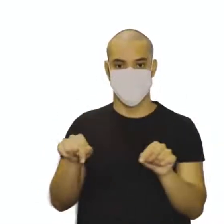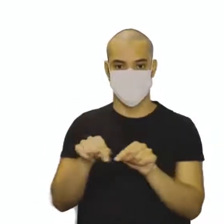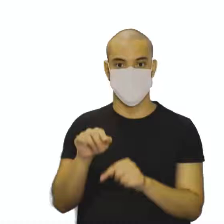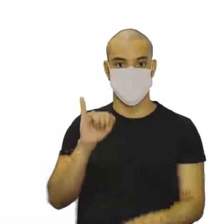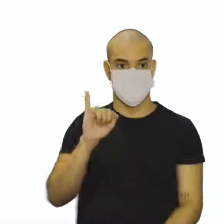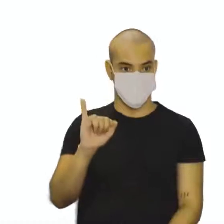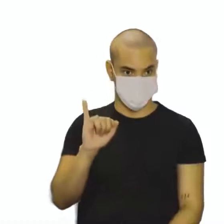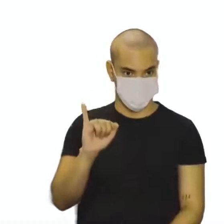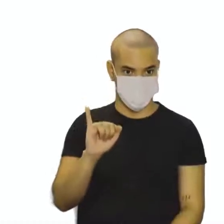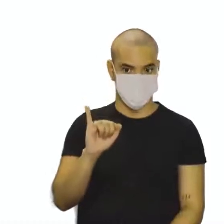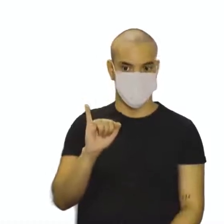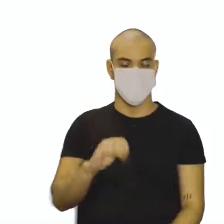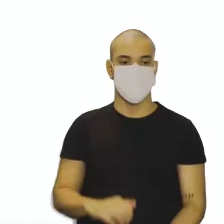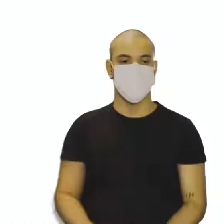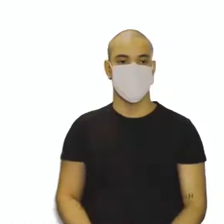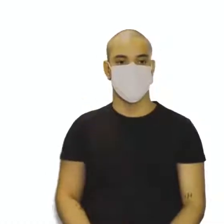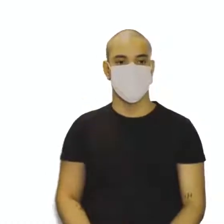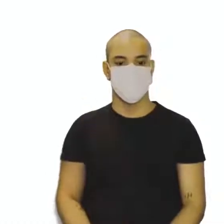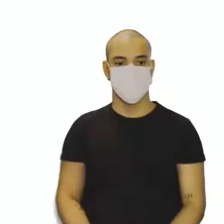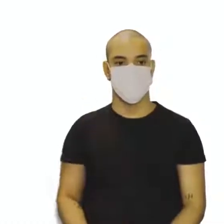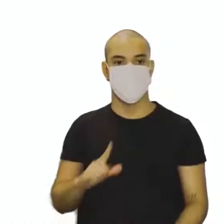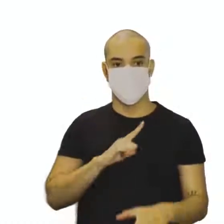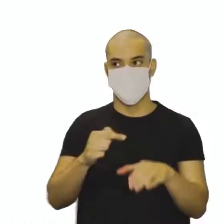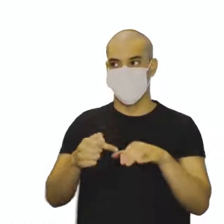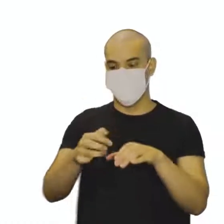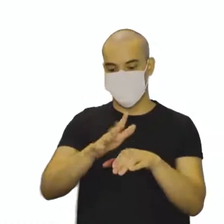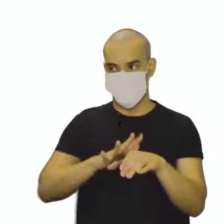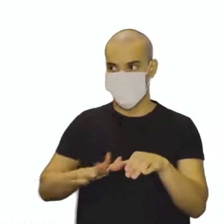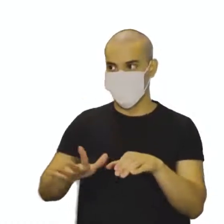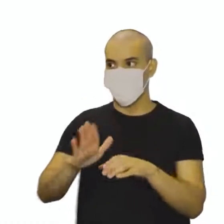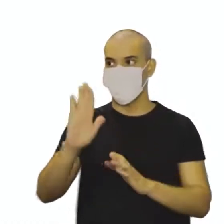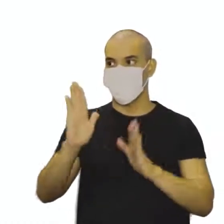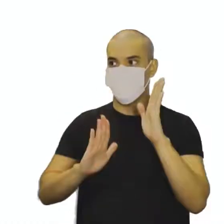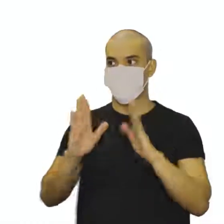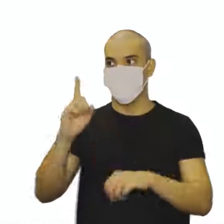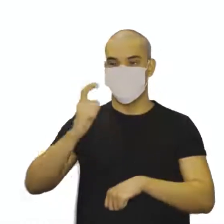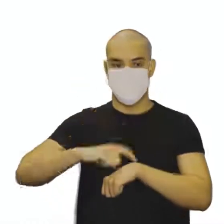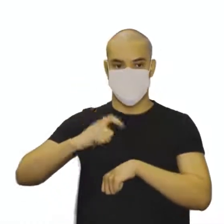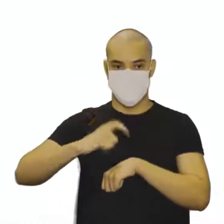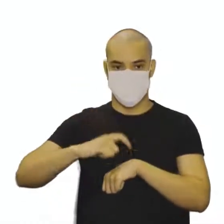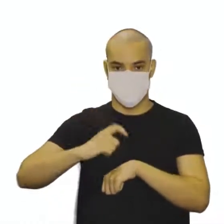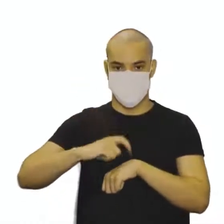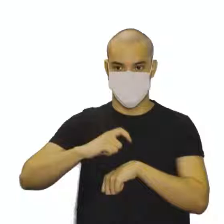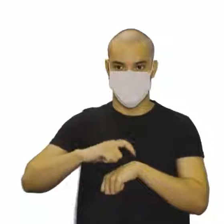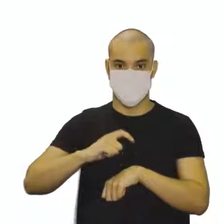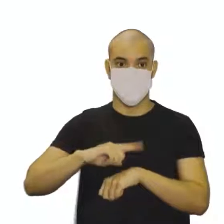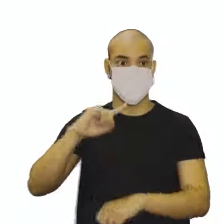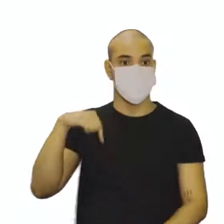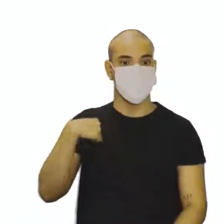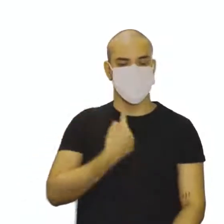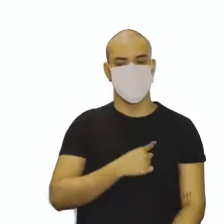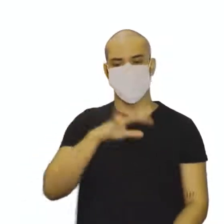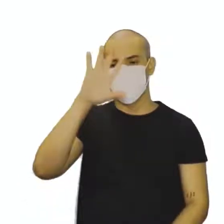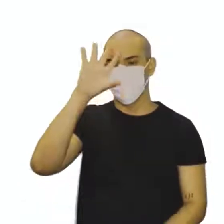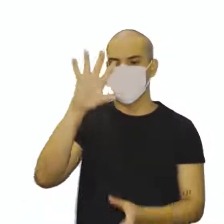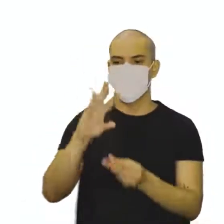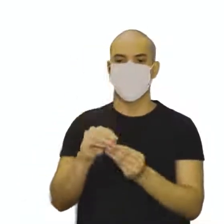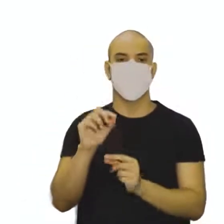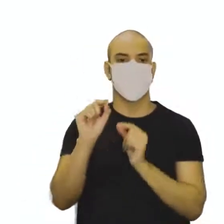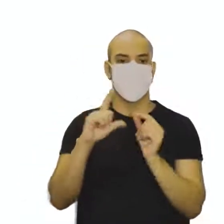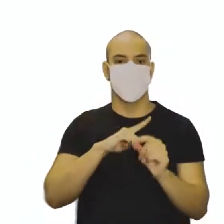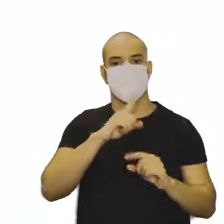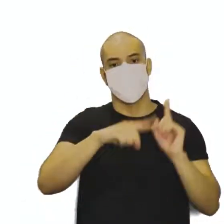variação, I de corrente, ok? Em um circuito durante um intervalo de tempo, nós concluímos que há